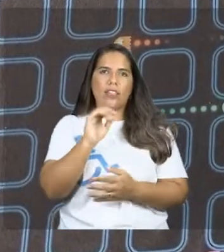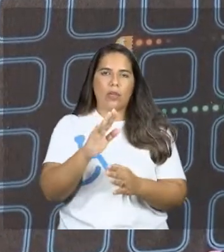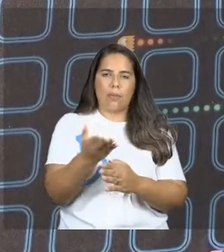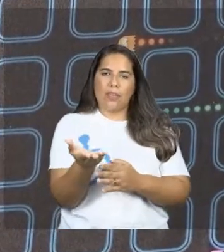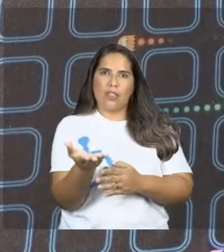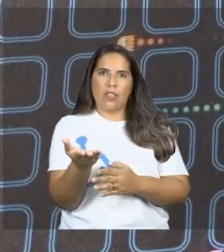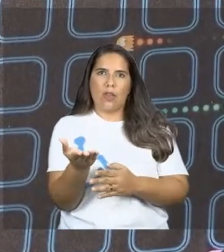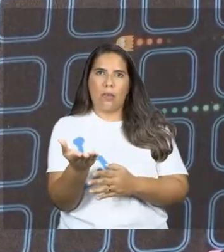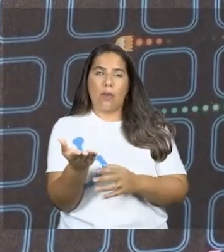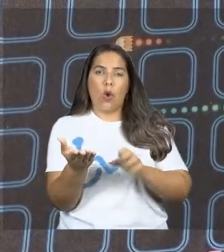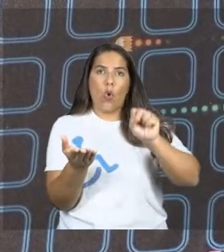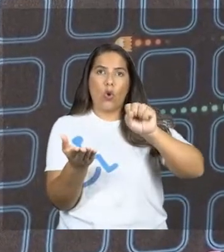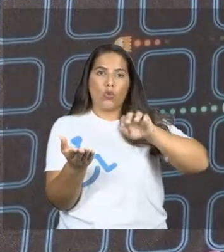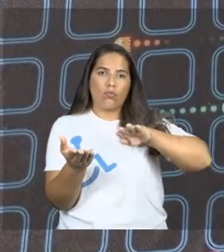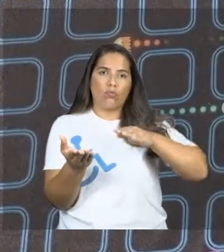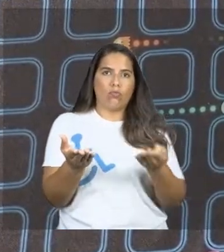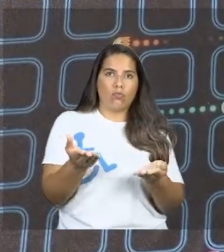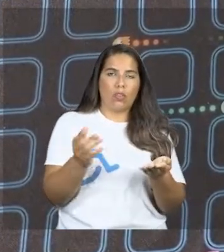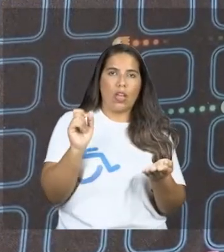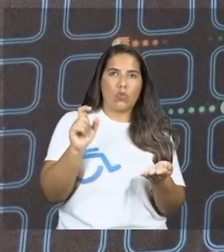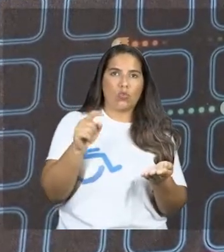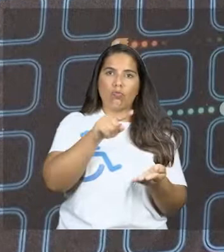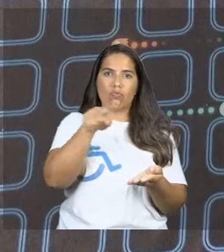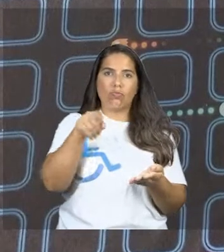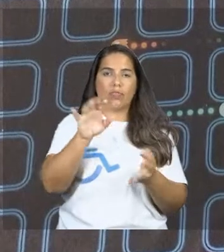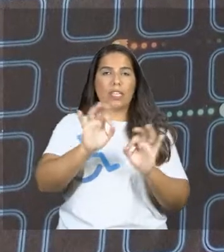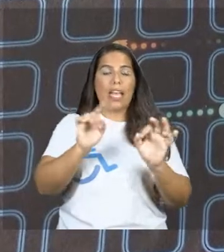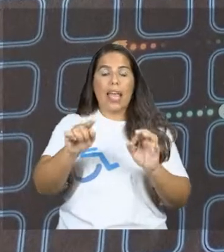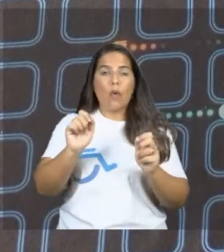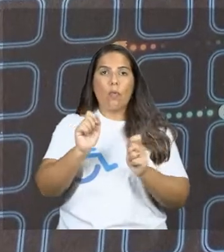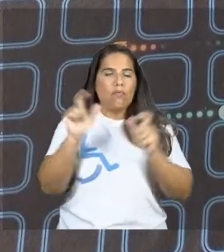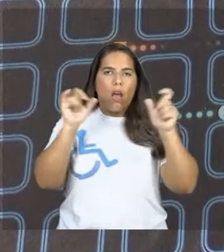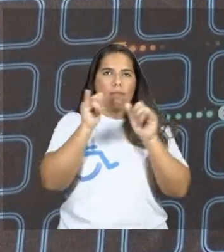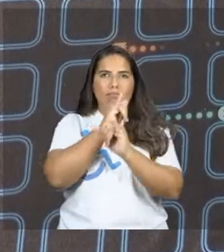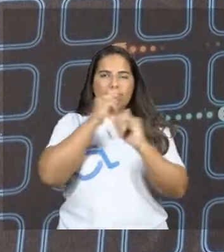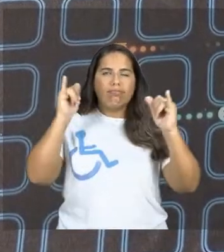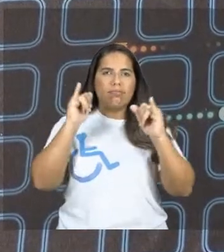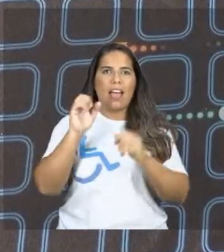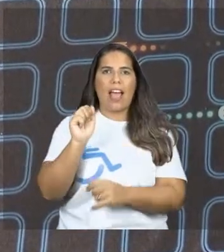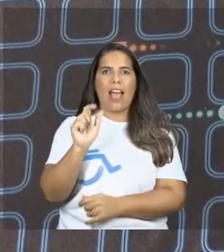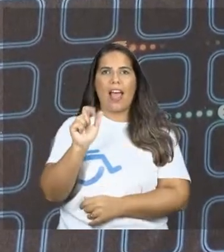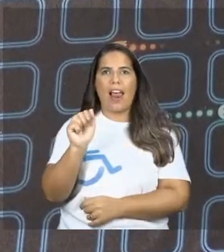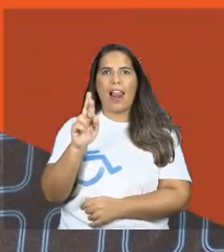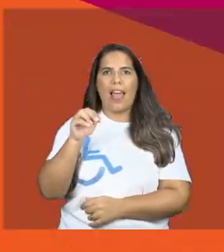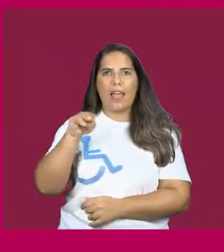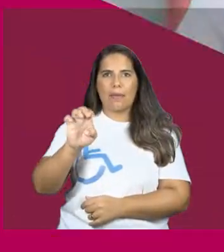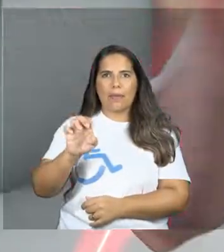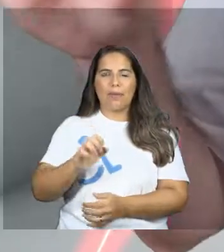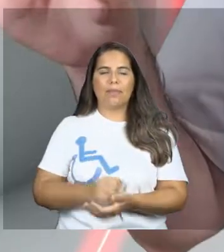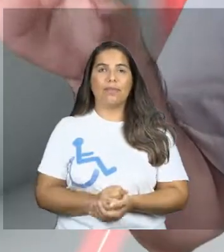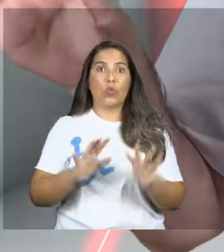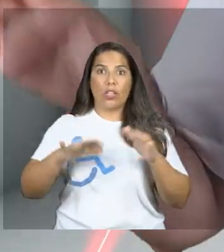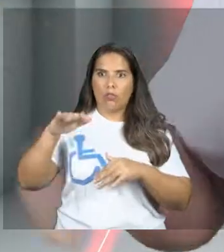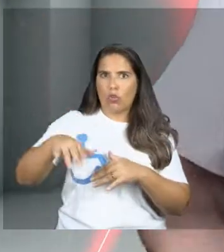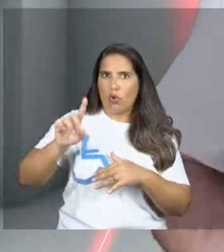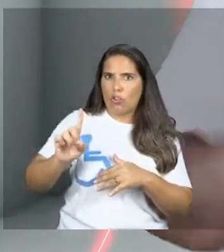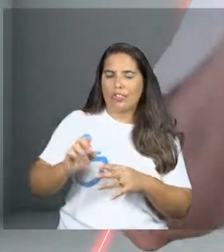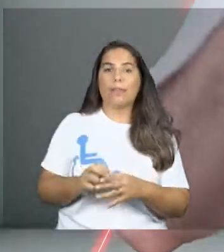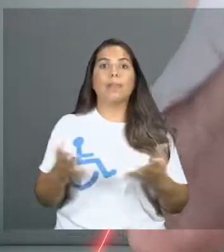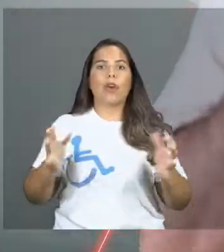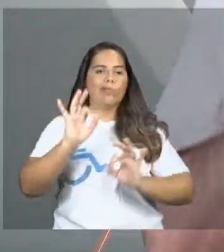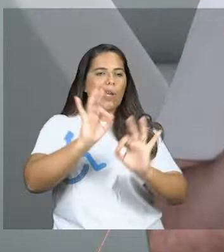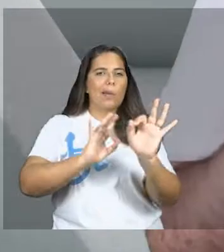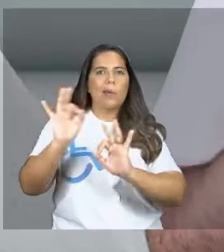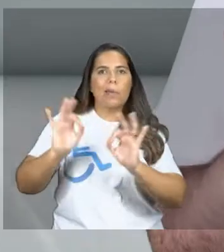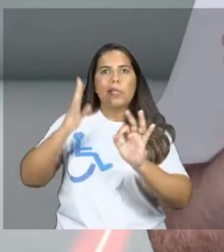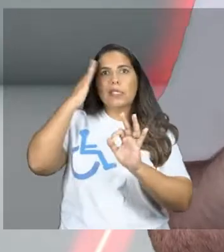e 8 voltado para o lado azul. Esses vão ser os alarmes, hein? Cuidado e não encosta neles, hein? Com tudo posicionado, agora é